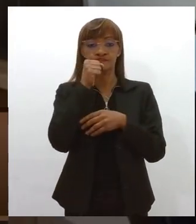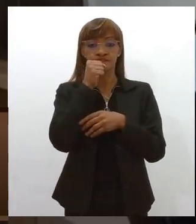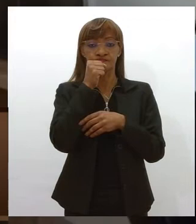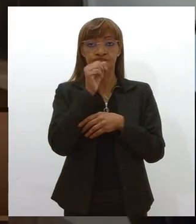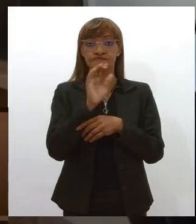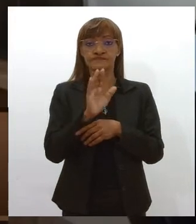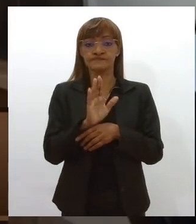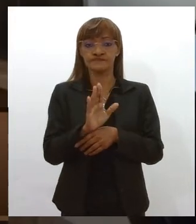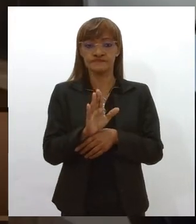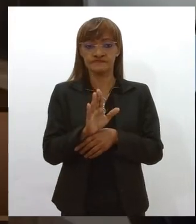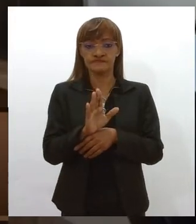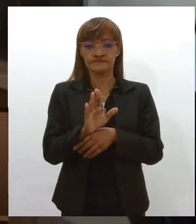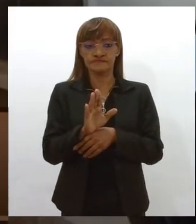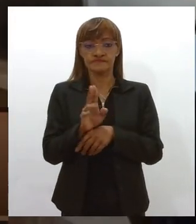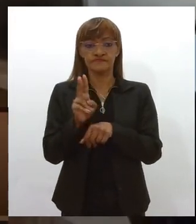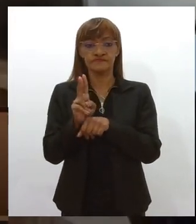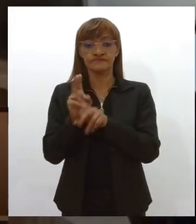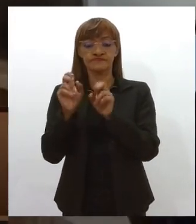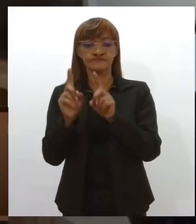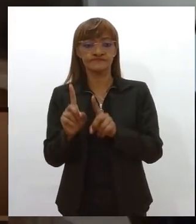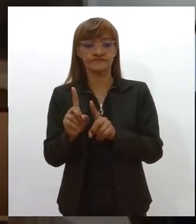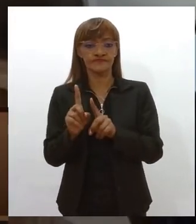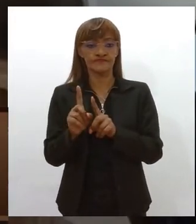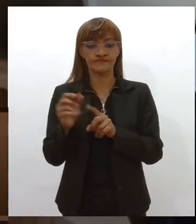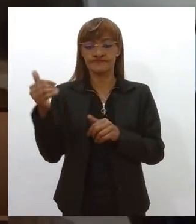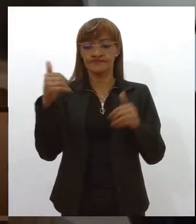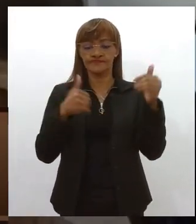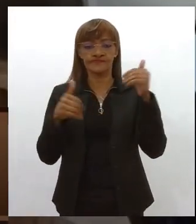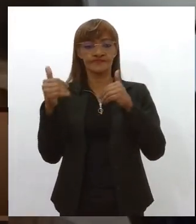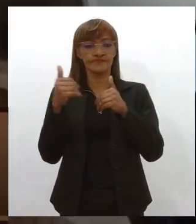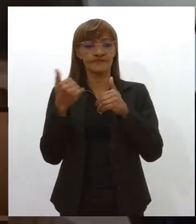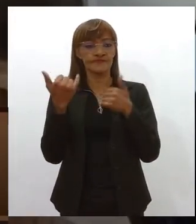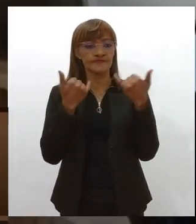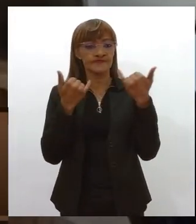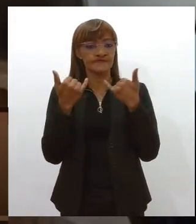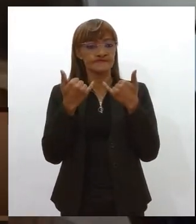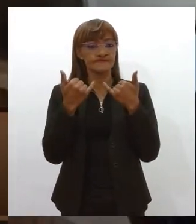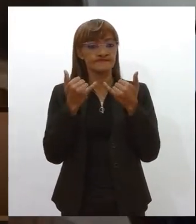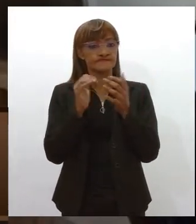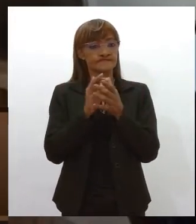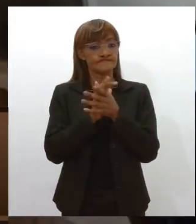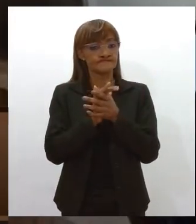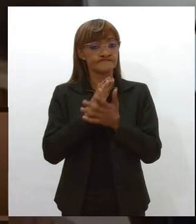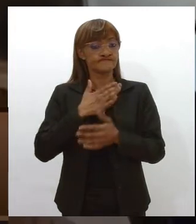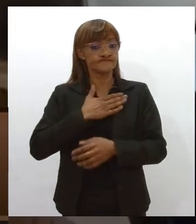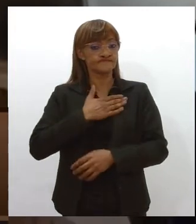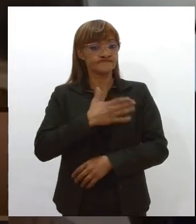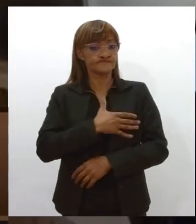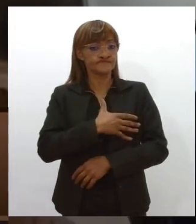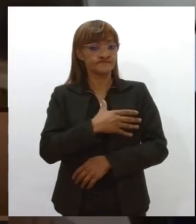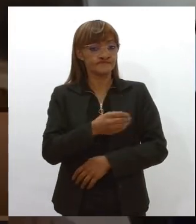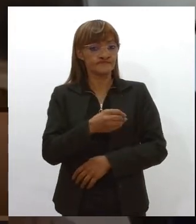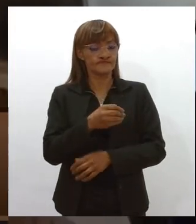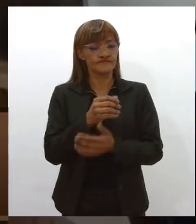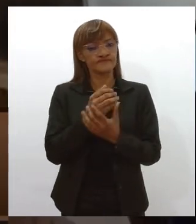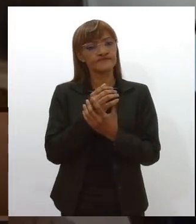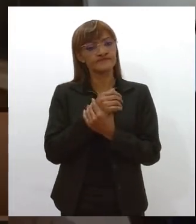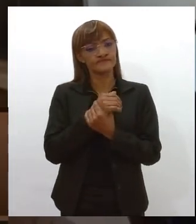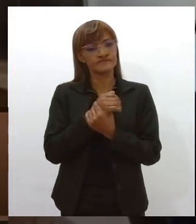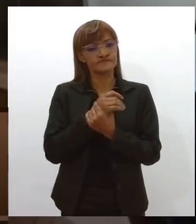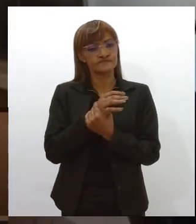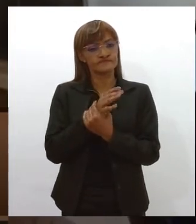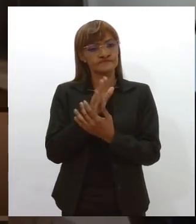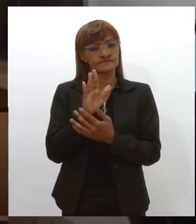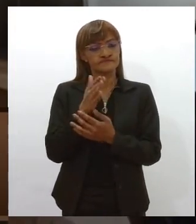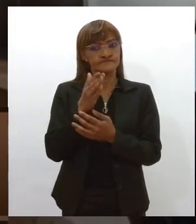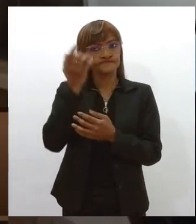bem como é, porque o que mães me procuravam para dizer, doutora Lidiane, meu filho, recentemente, acho que tem o quê? Uns 20 dias, mais